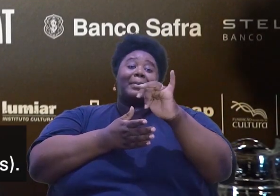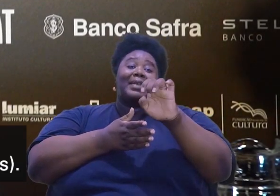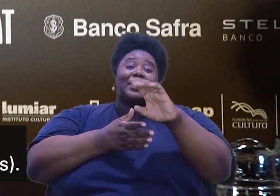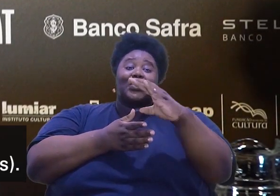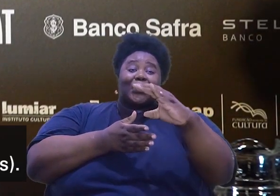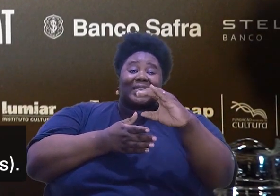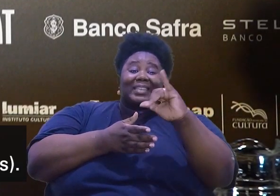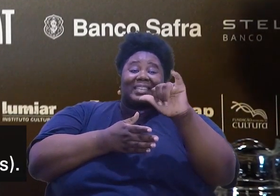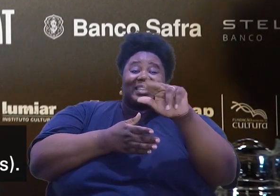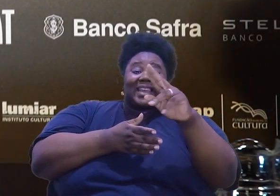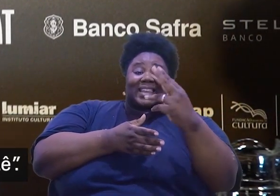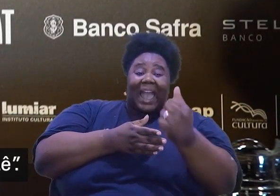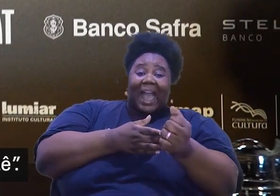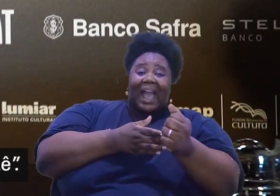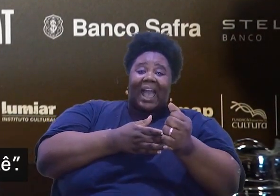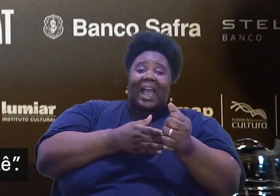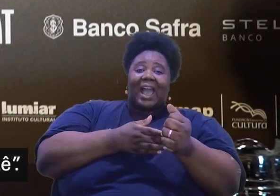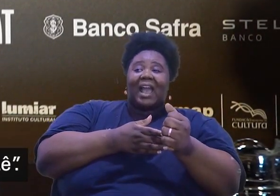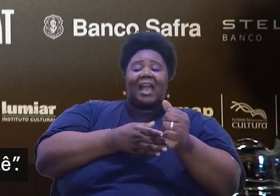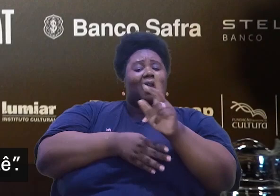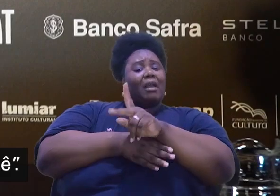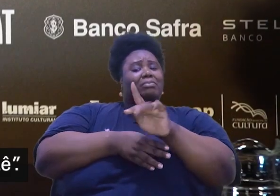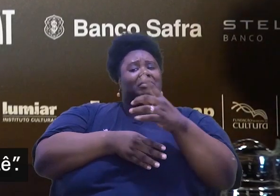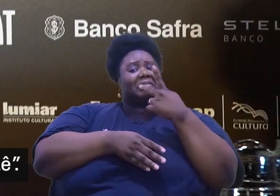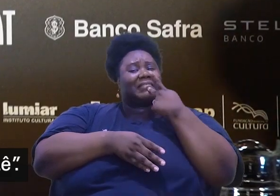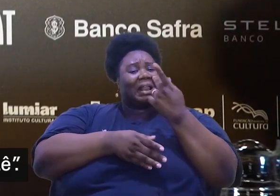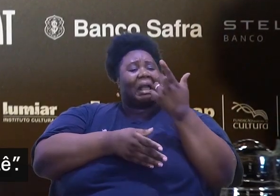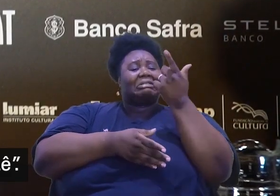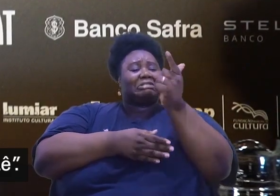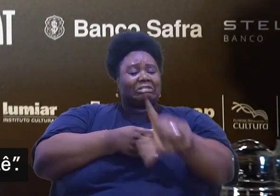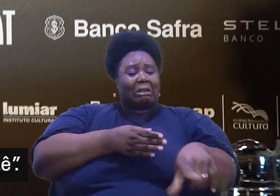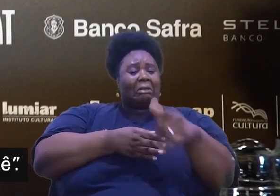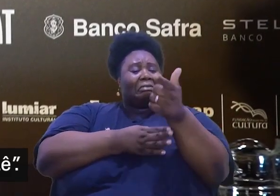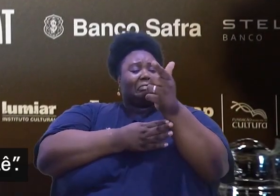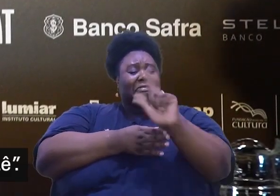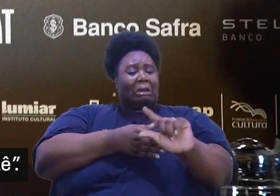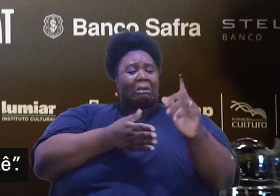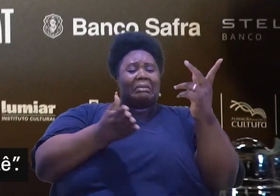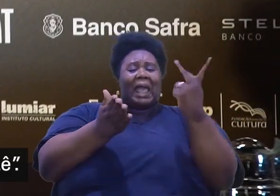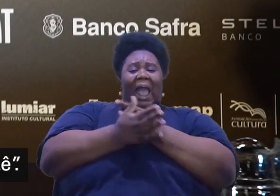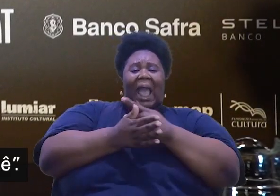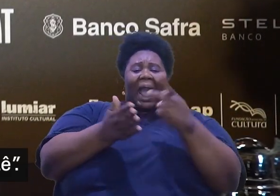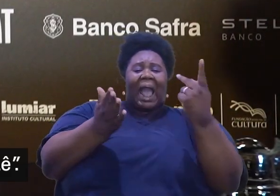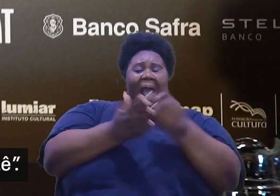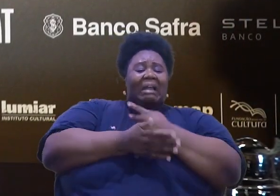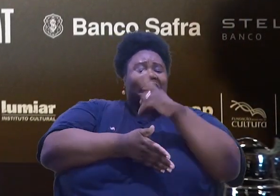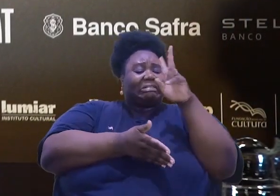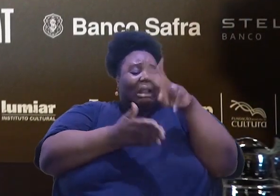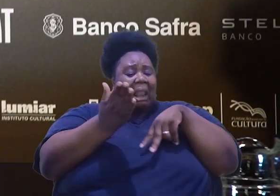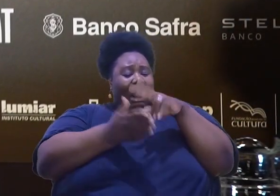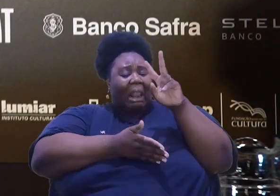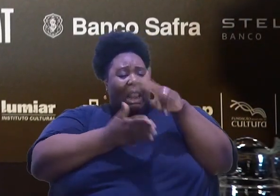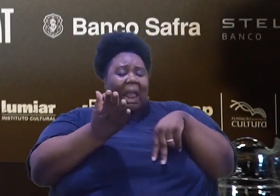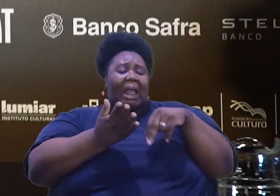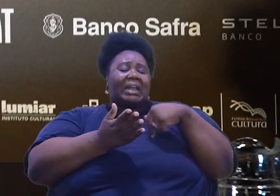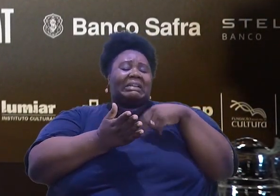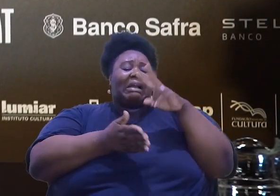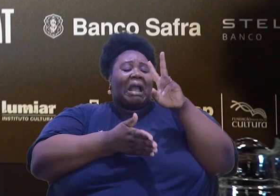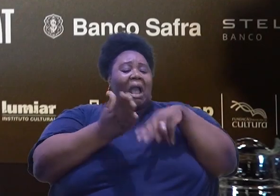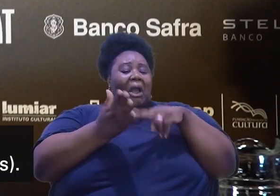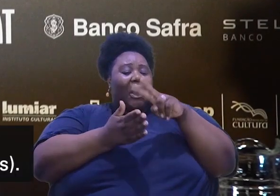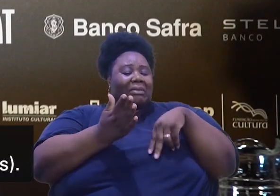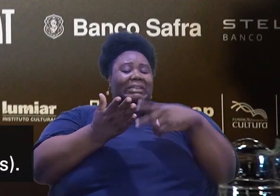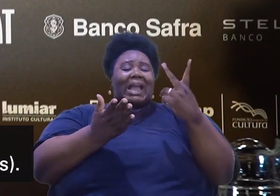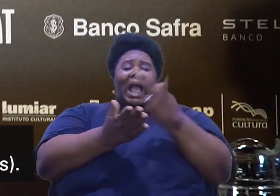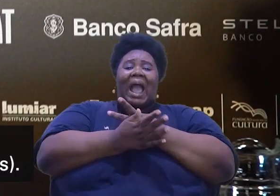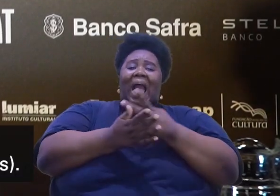da caixinha. A professora falava, repete, está errado, lê. E eu lia,